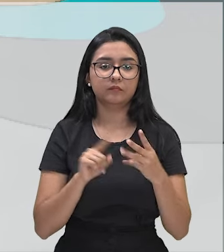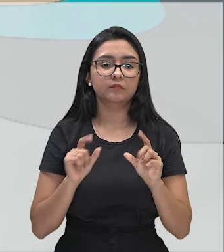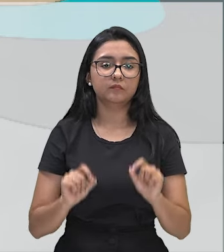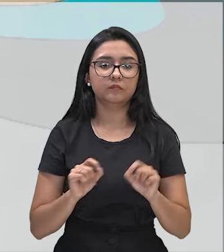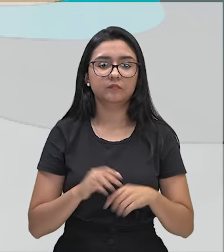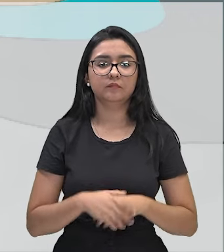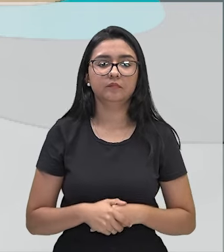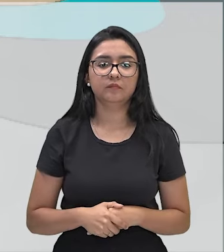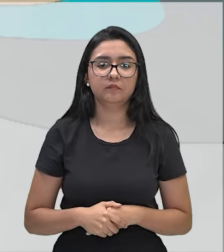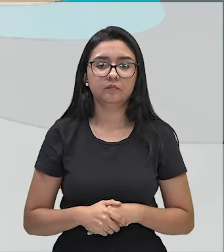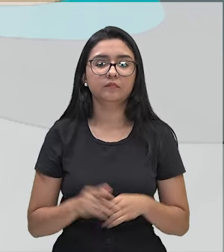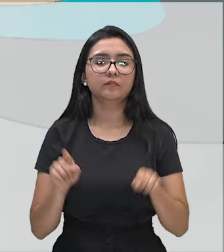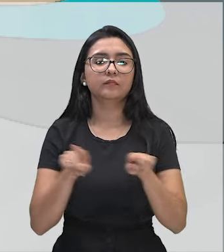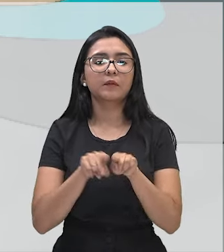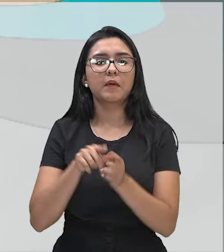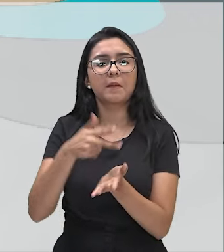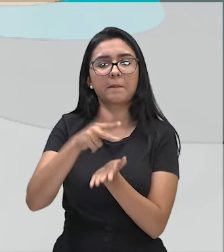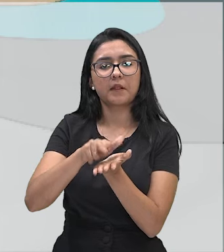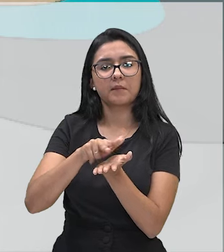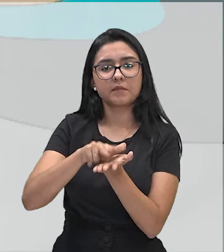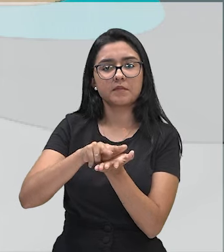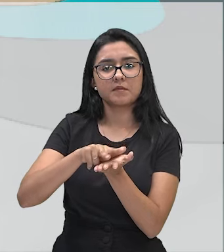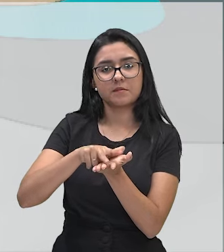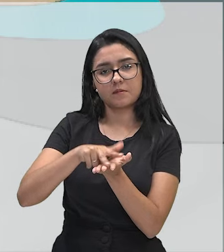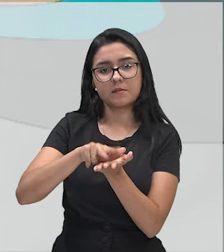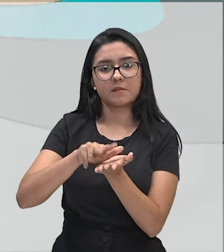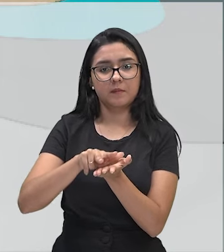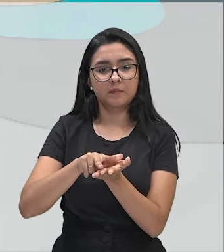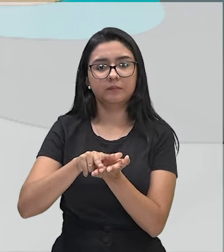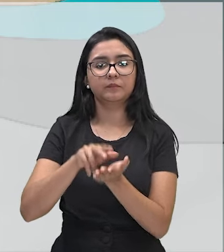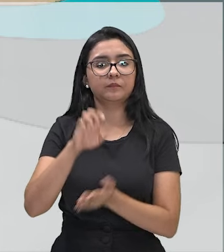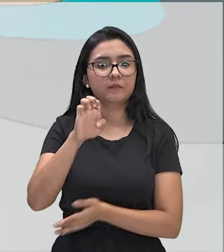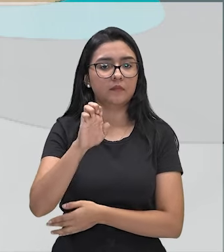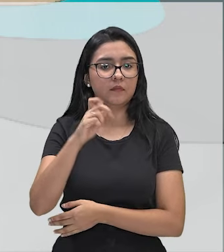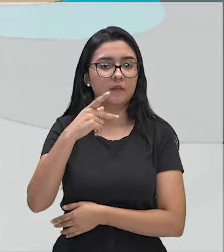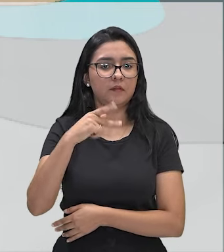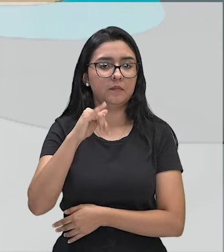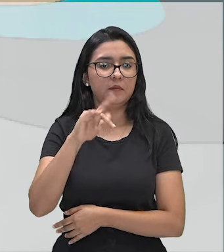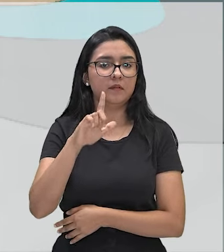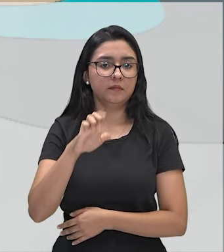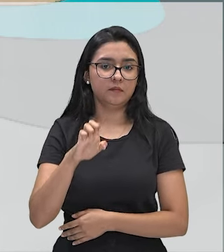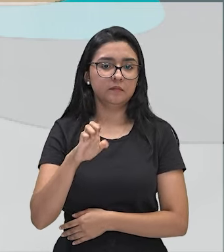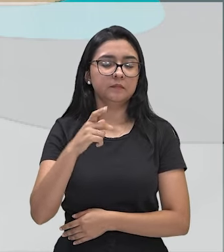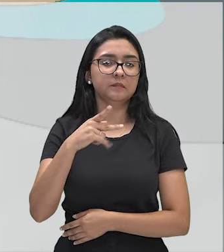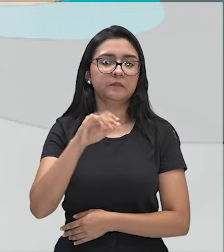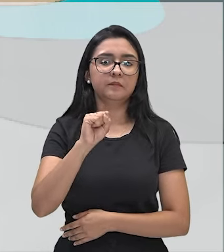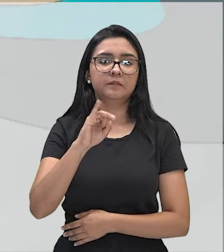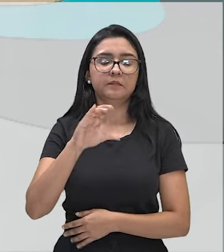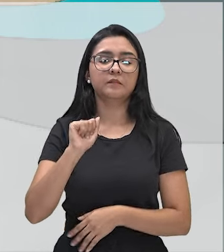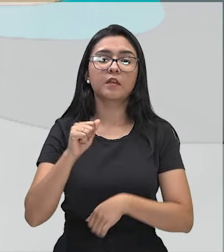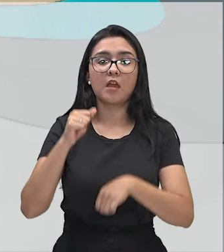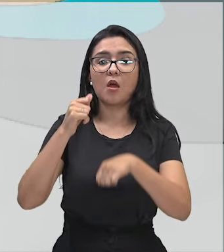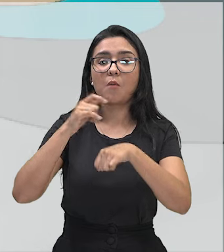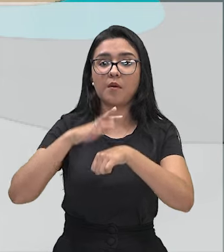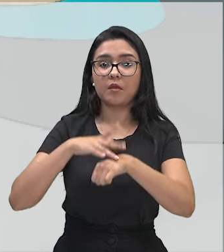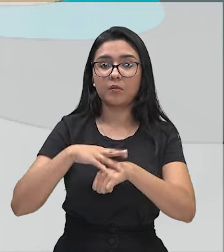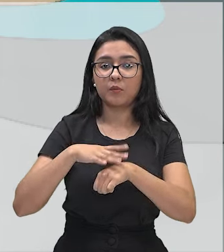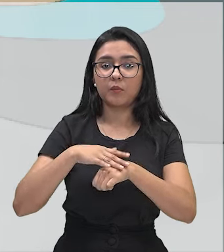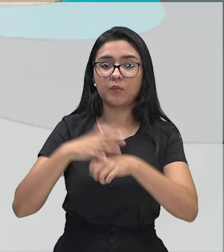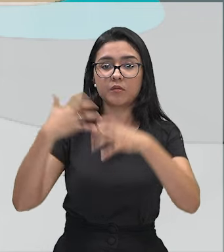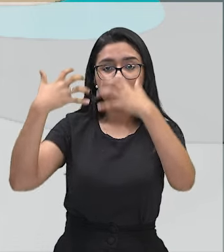sobre epilepsia ou a chamada convulsão e o que é epilepsia é uma doença neurológica do